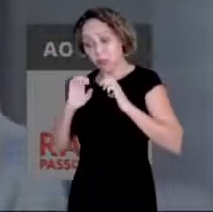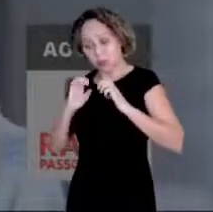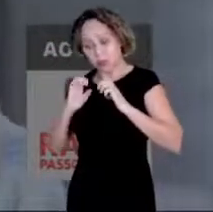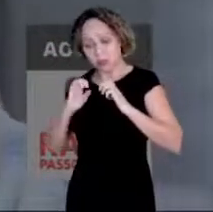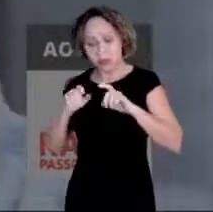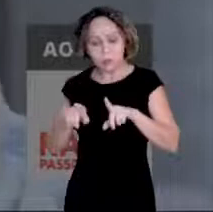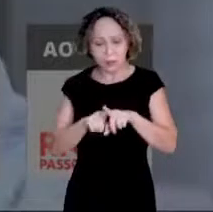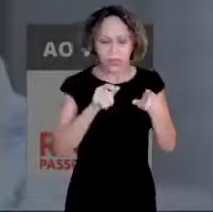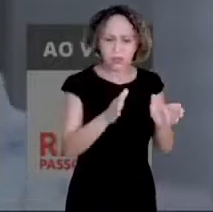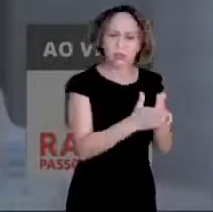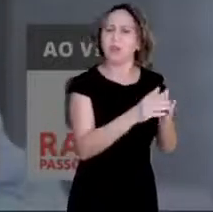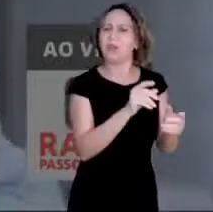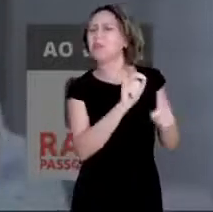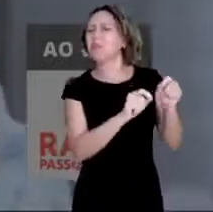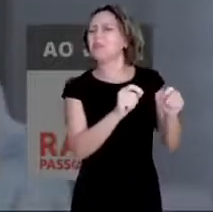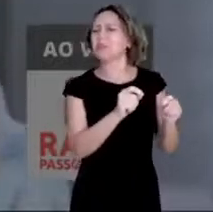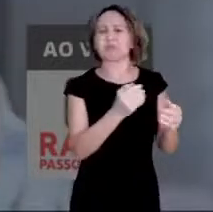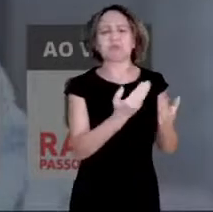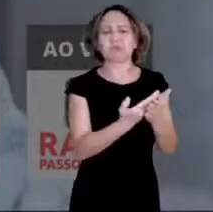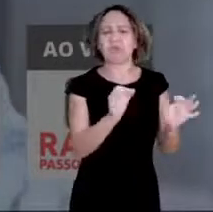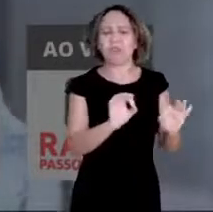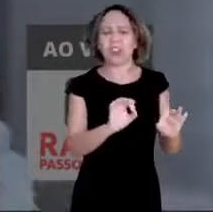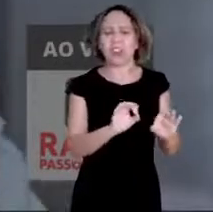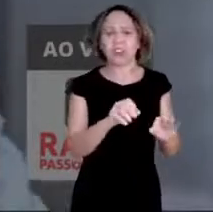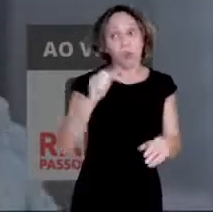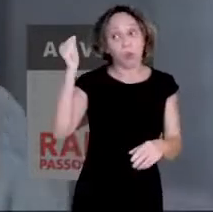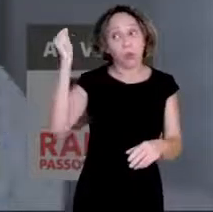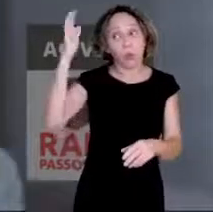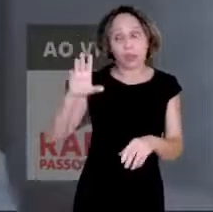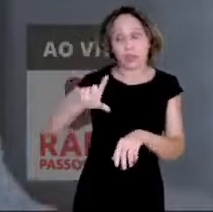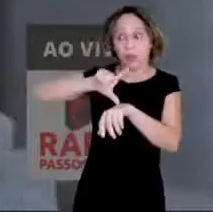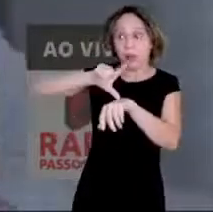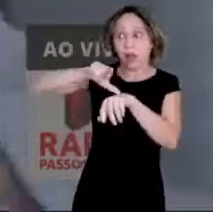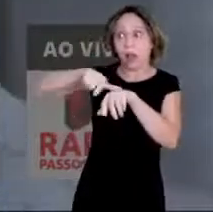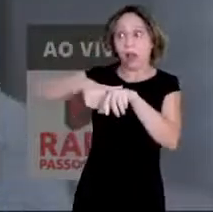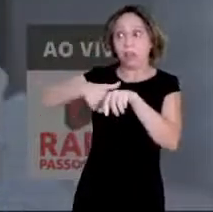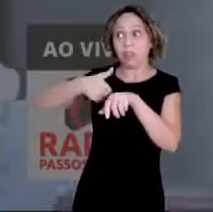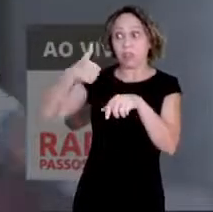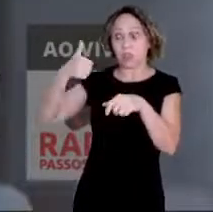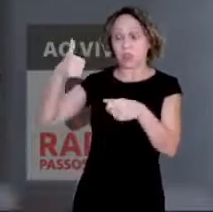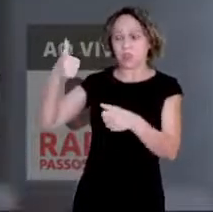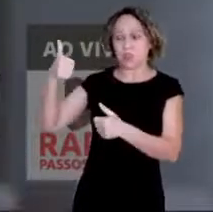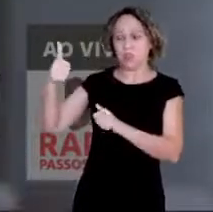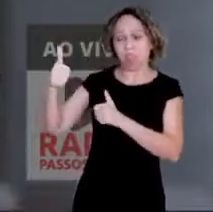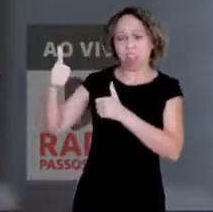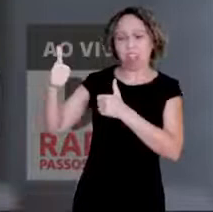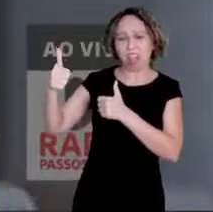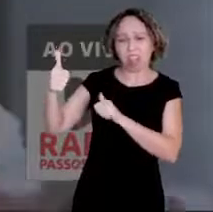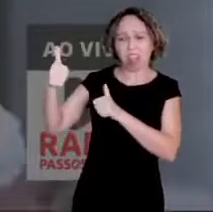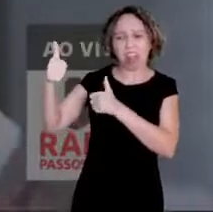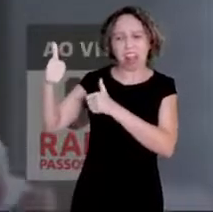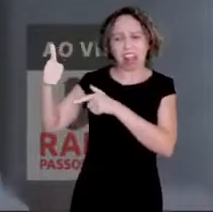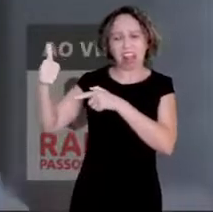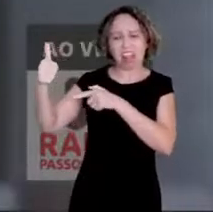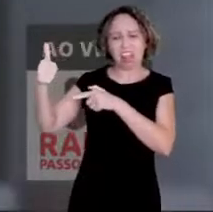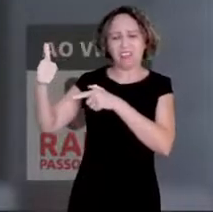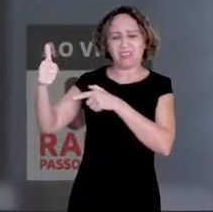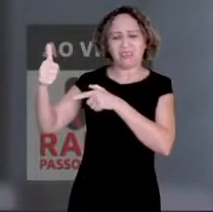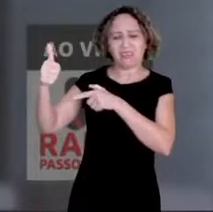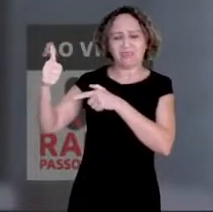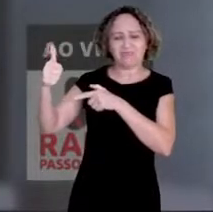a ganhar menos? Porque nós não nos respeitamos ao longo da história. Esse é o dado